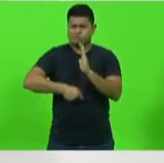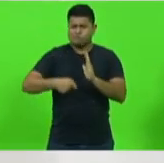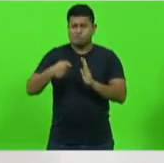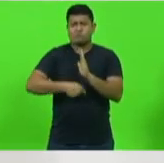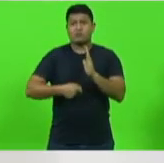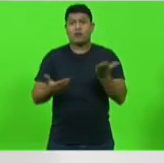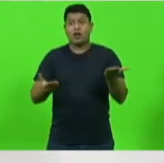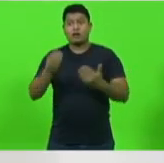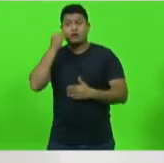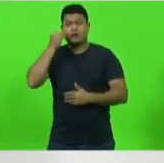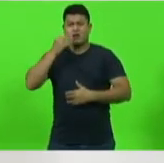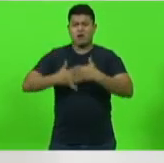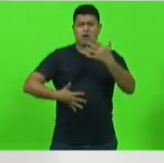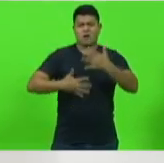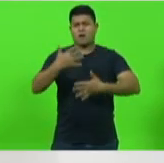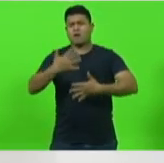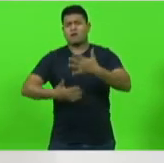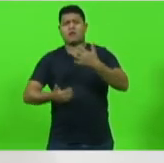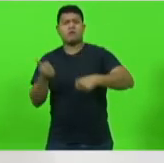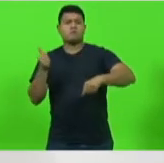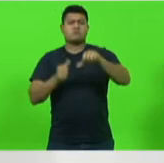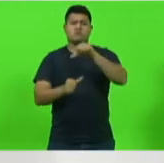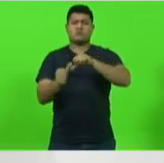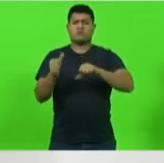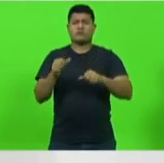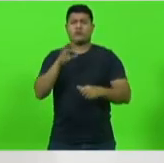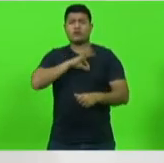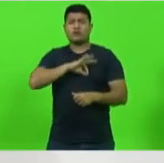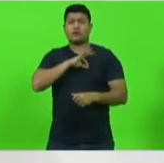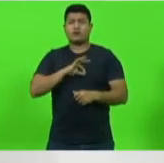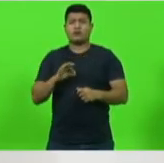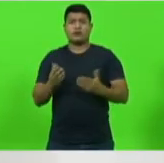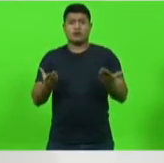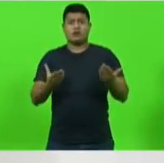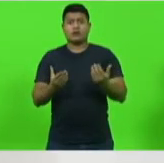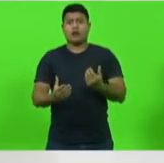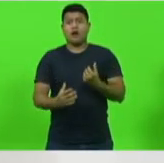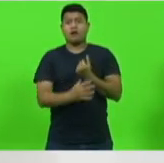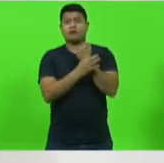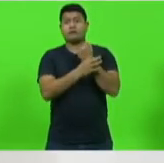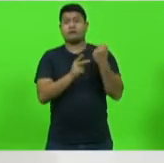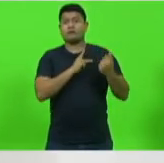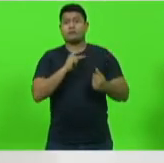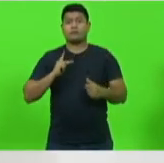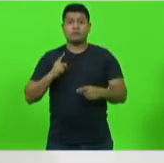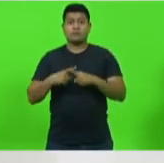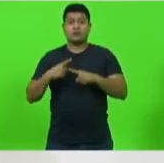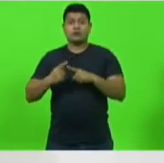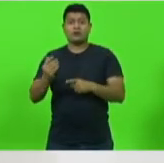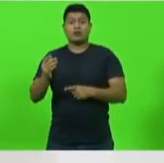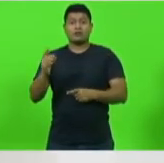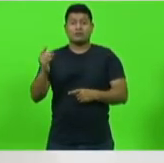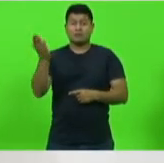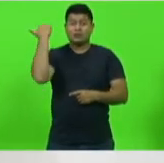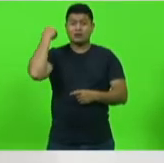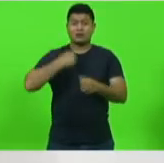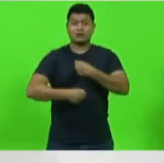tentando atrapalhar o reajuste das forças de segurança, porque lá em 2019 aconteceu